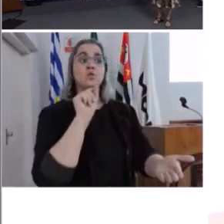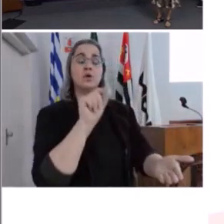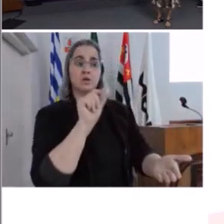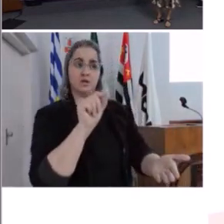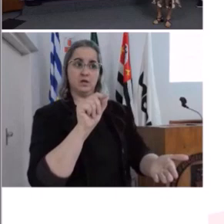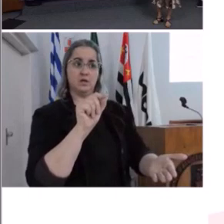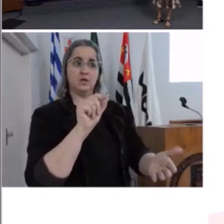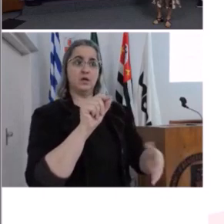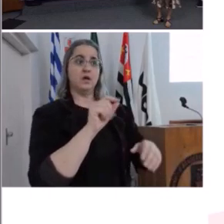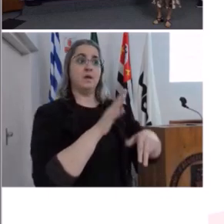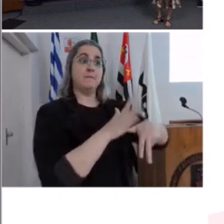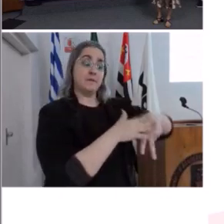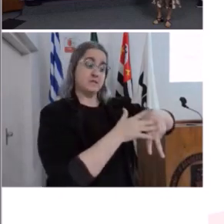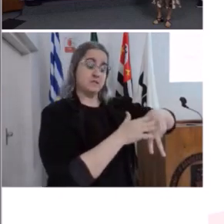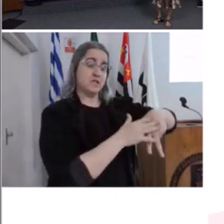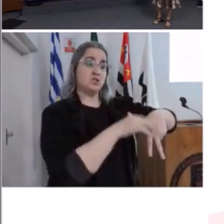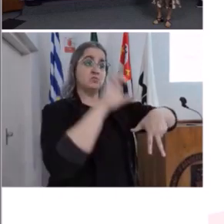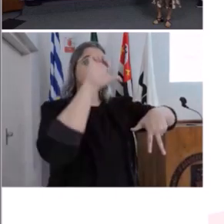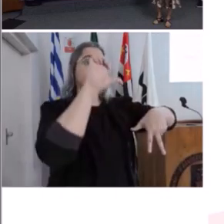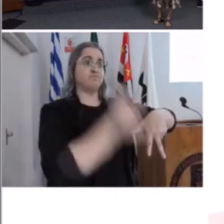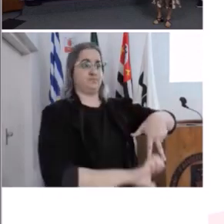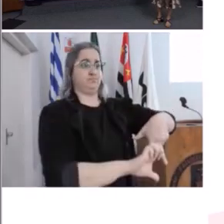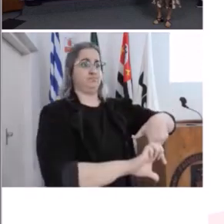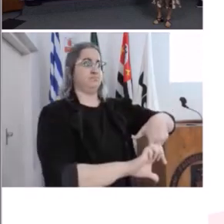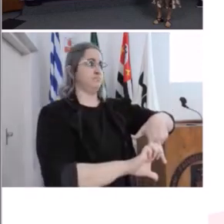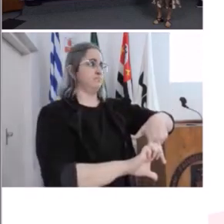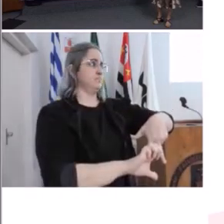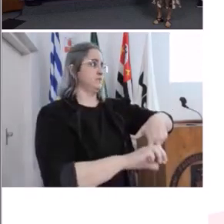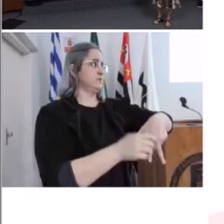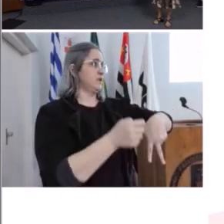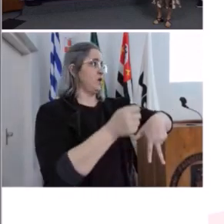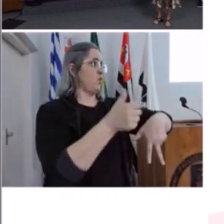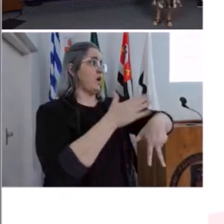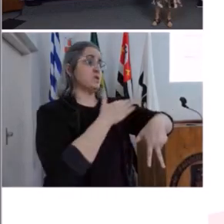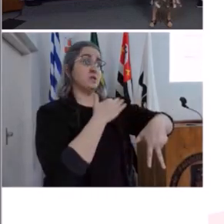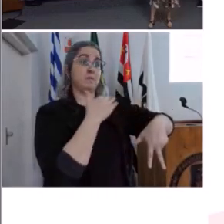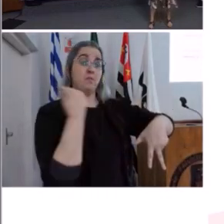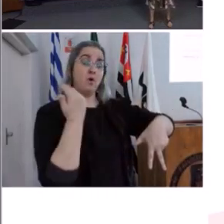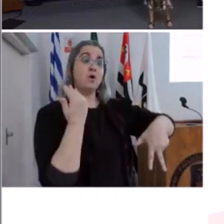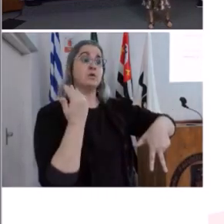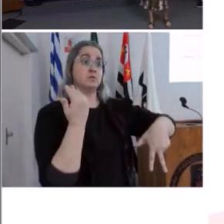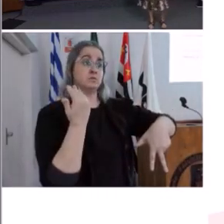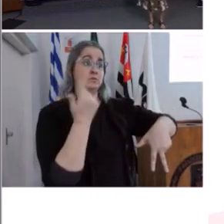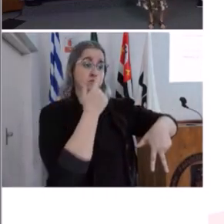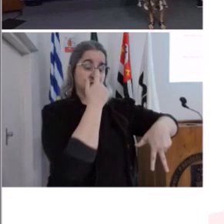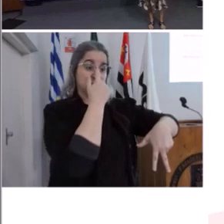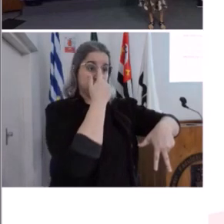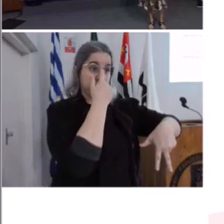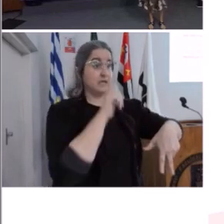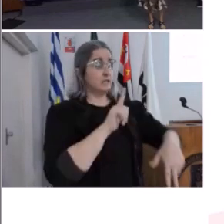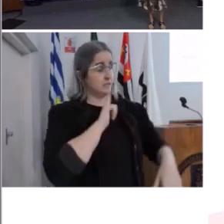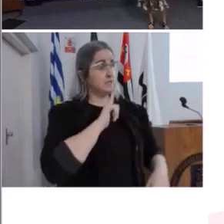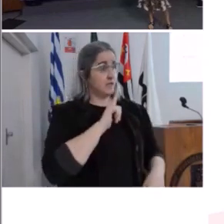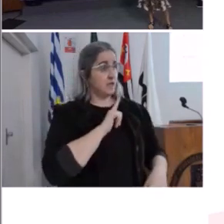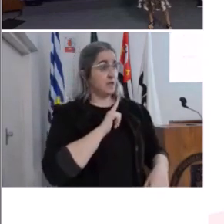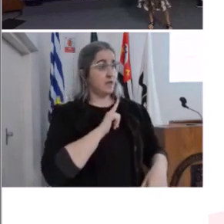são trabalhados com pacientes. Olha lá. né? Então, tem medicina